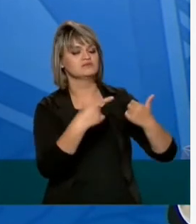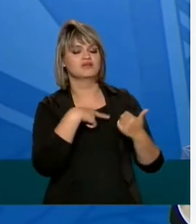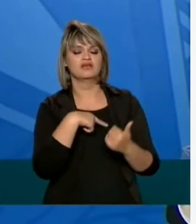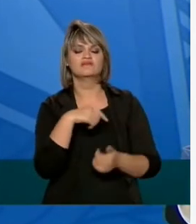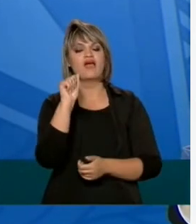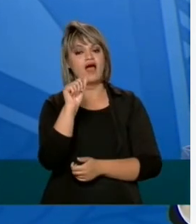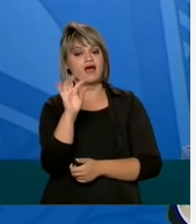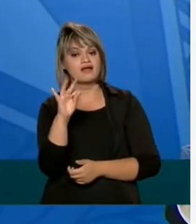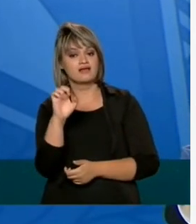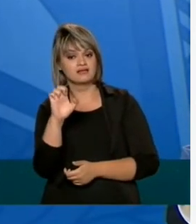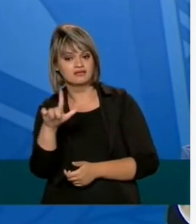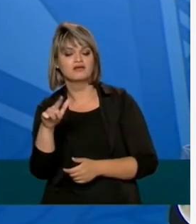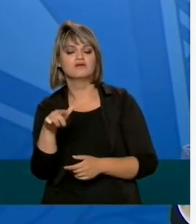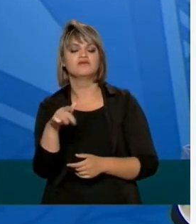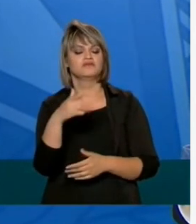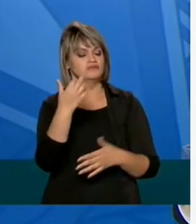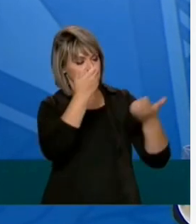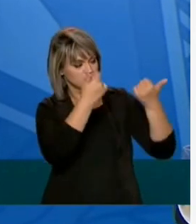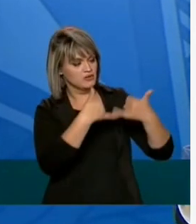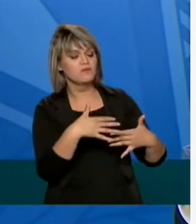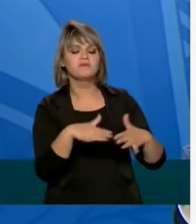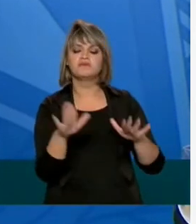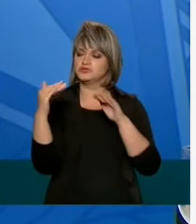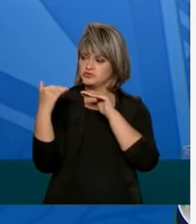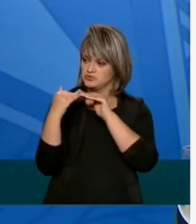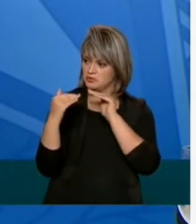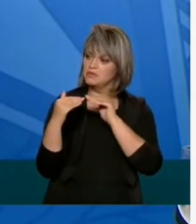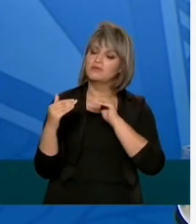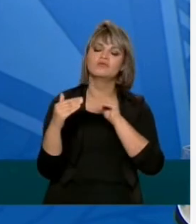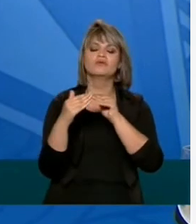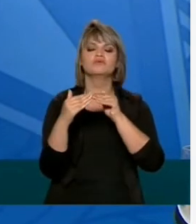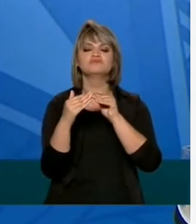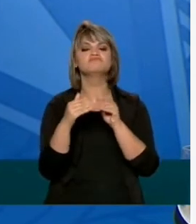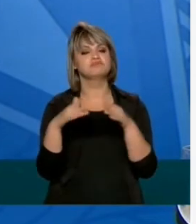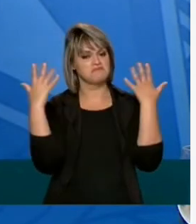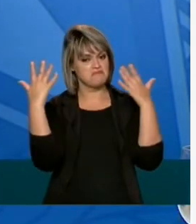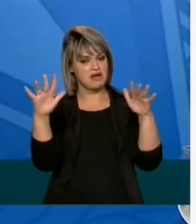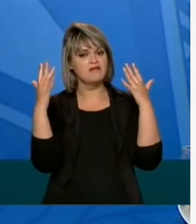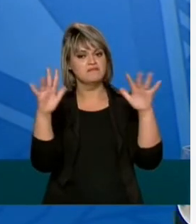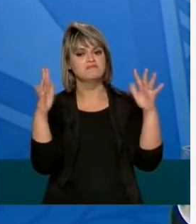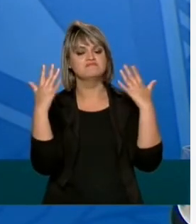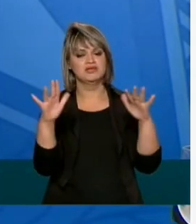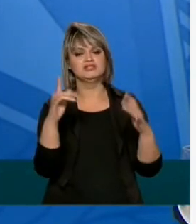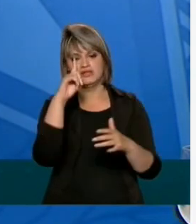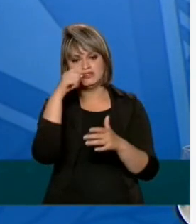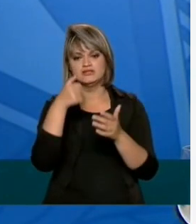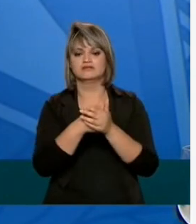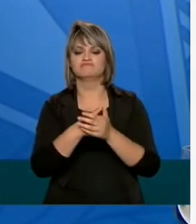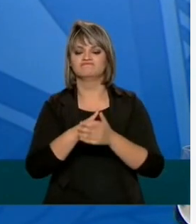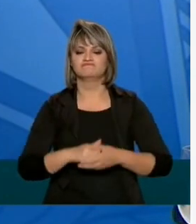Anatel também, nós concordamos com essa ideia e aplaudimos a decisão do ministro Carreiro.